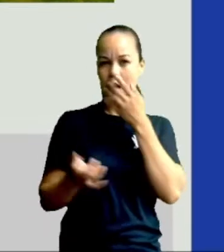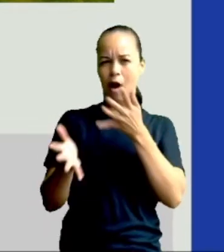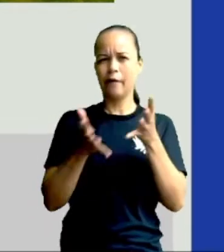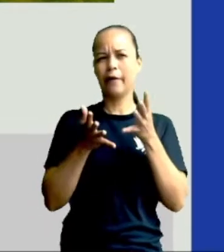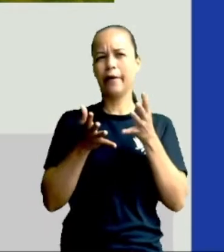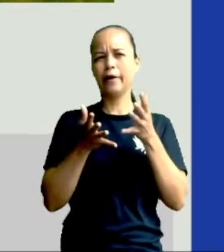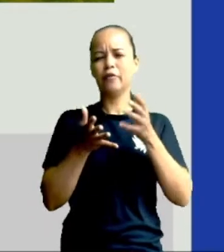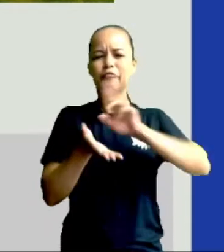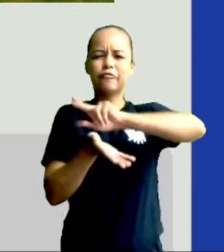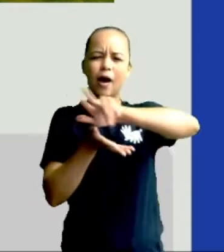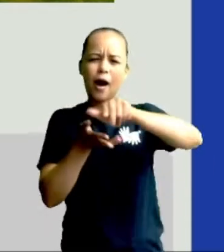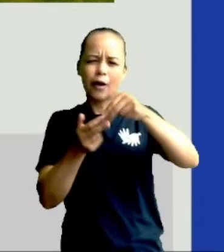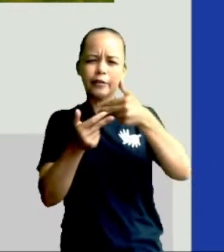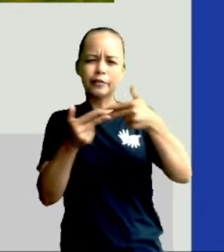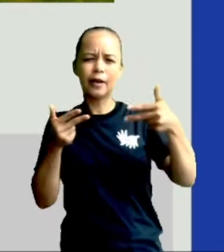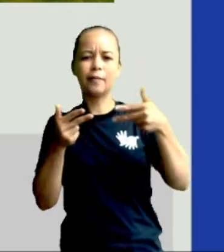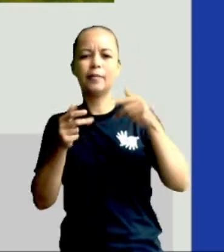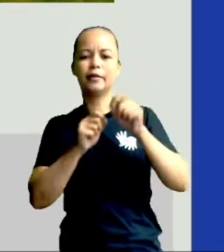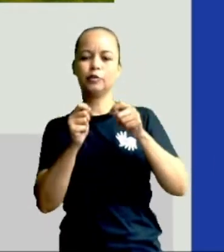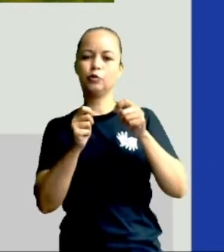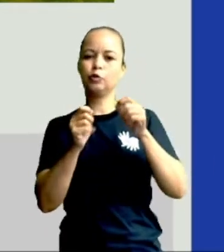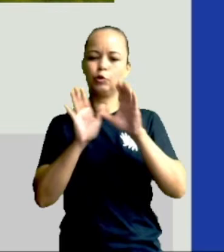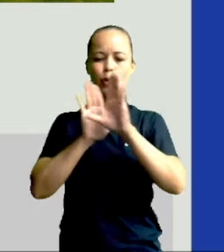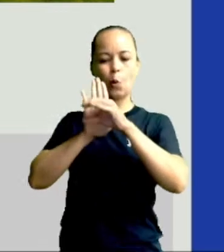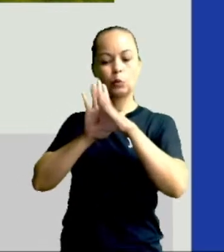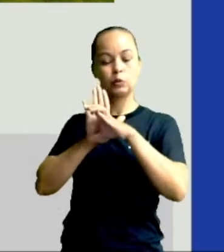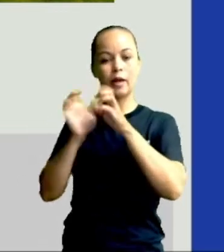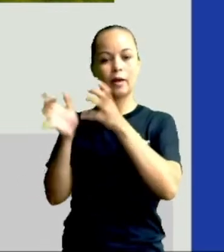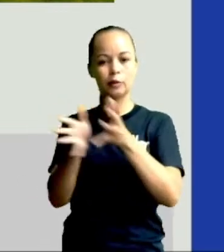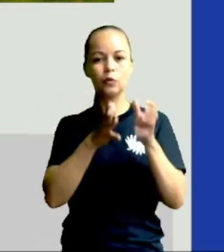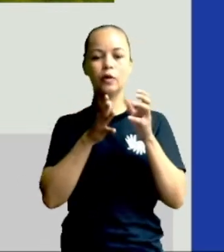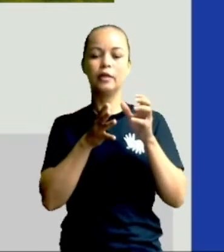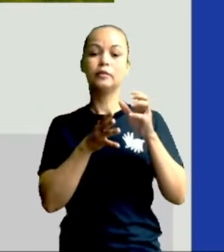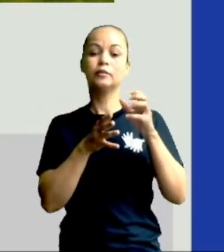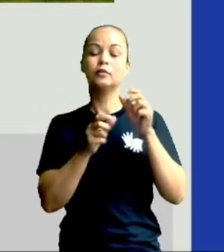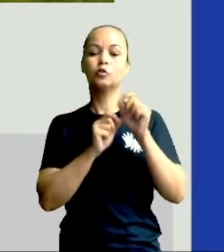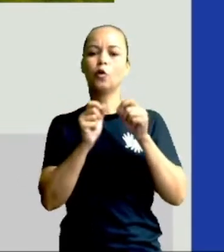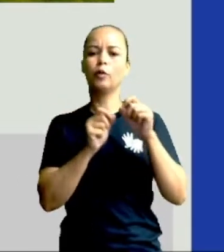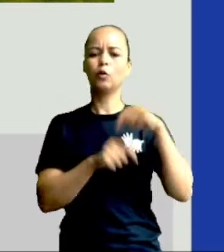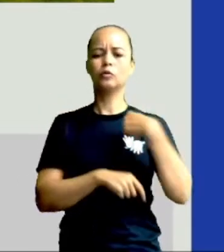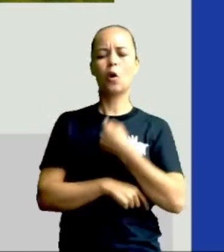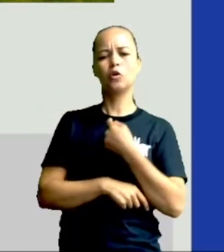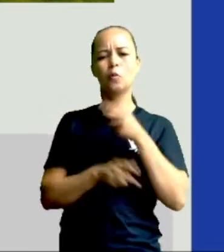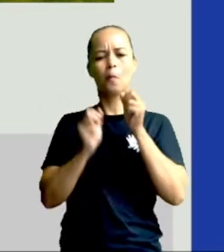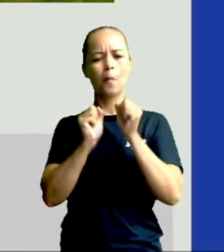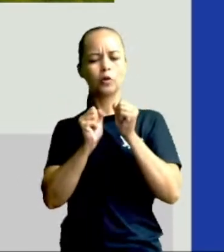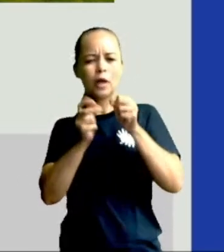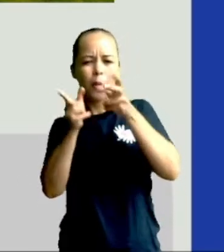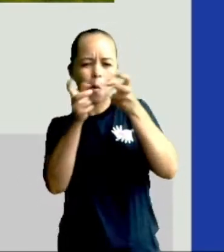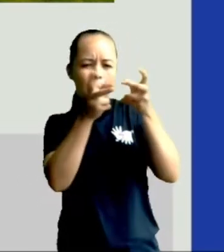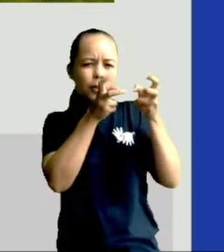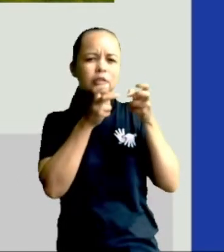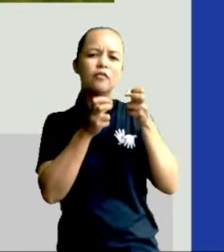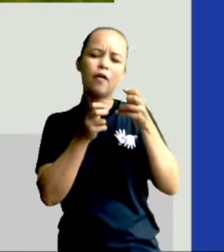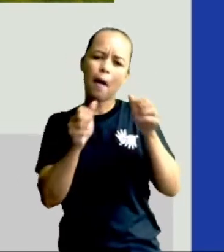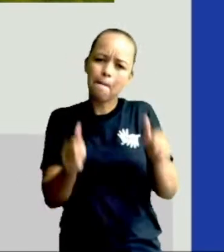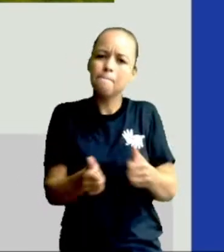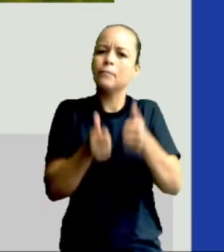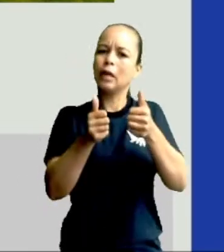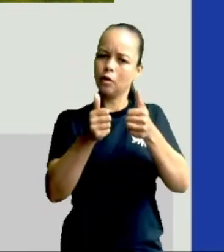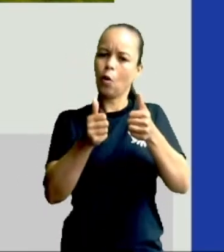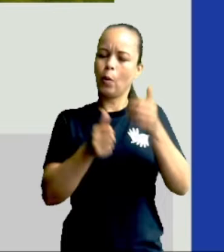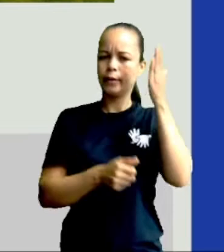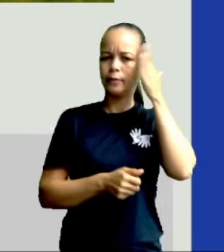vários elementos conceituais sobre os quais nós podemos melhor observar e